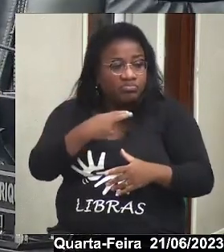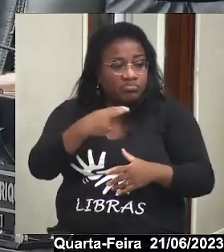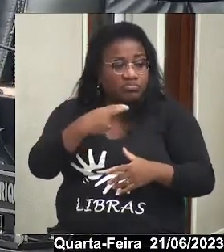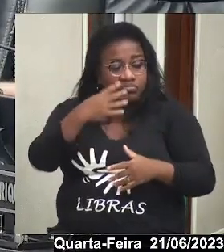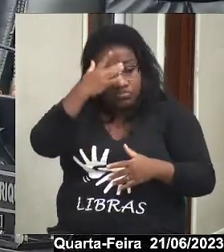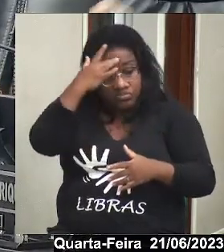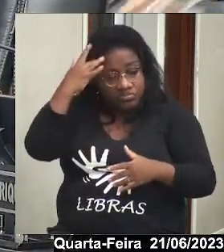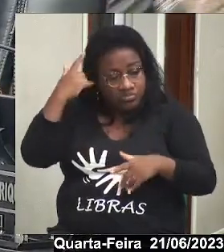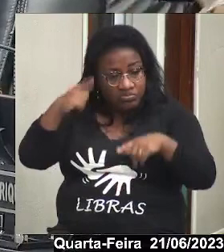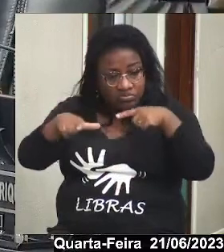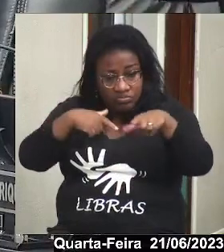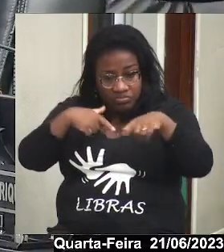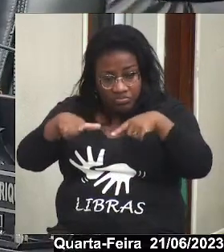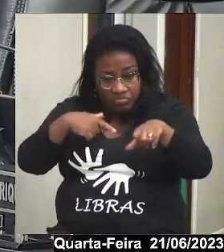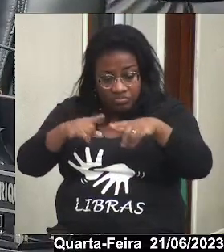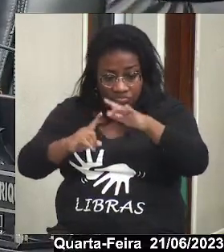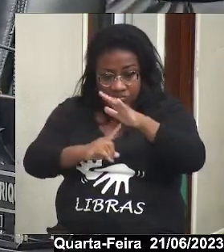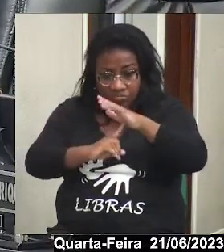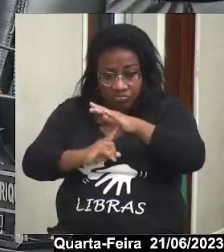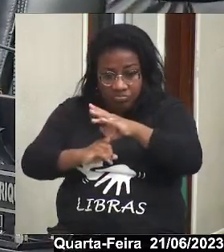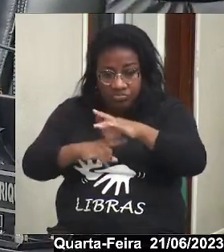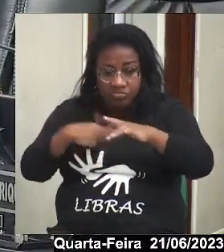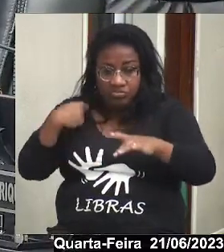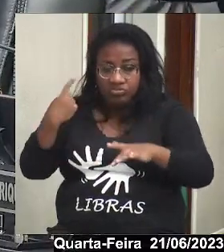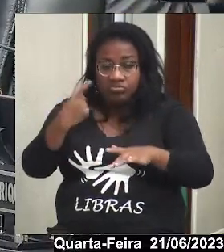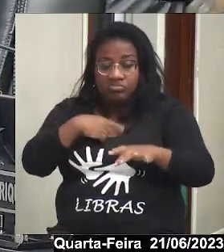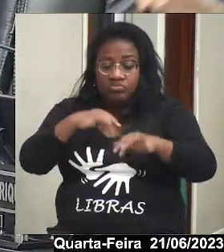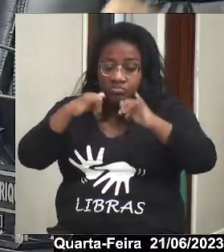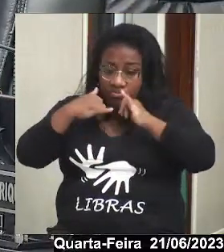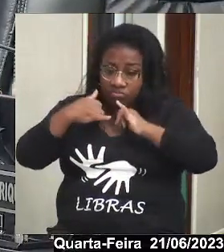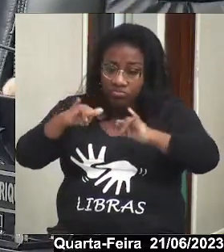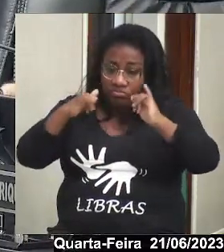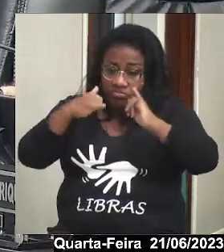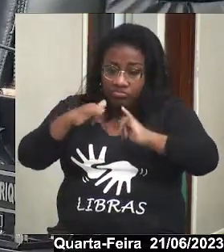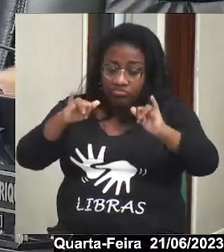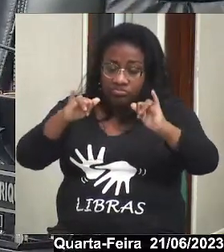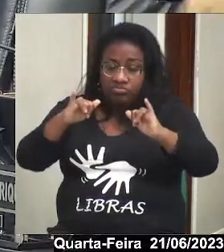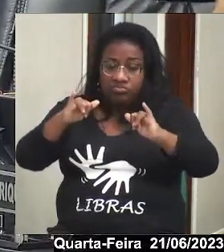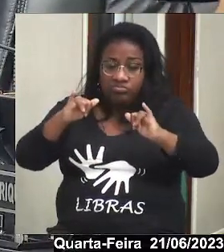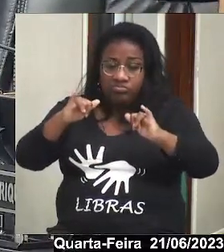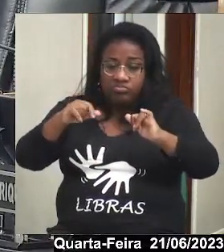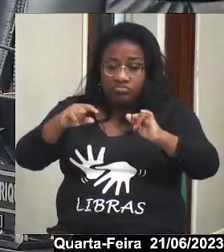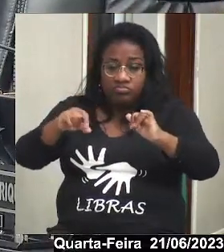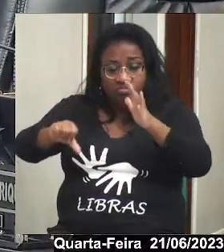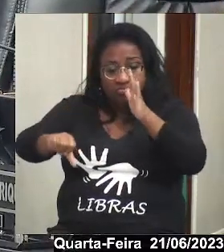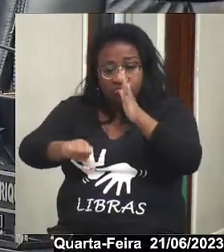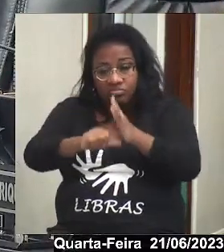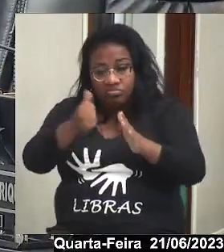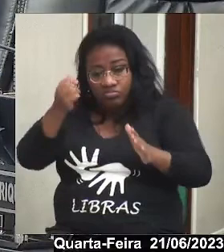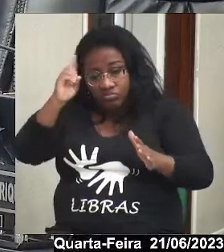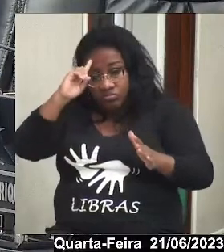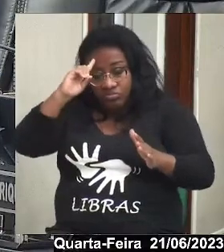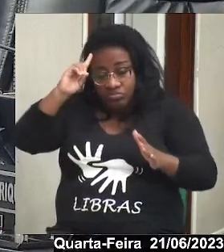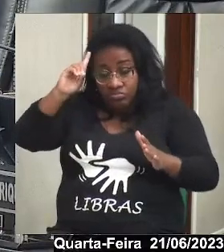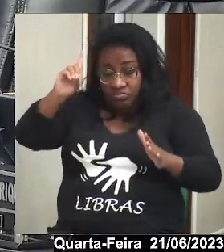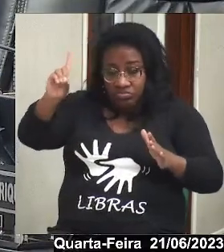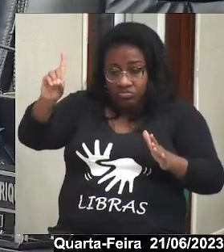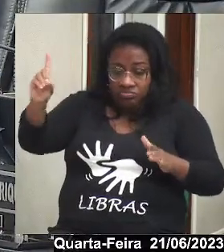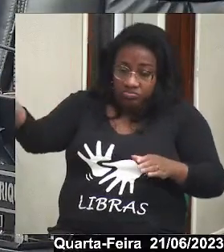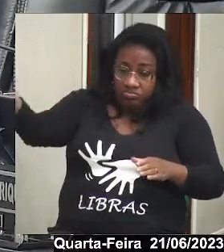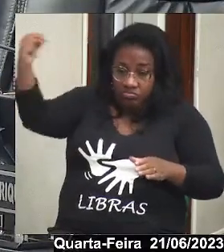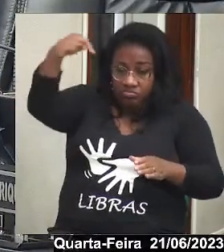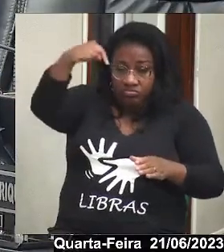os nossos expositores, dizer para vocês que nós já nos declaramos... Desde o primeiro dia em que vocês chegaram